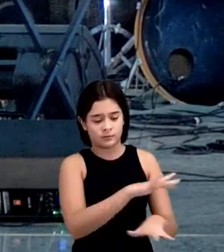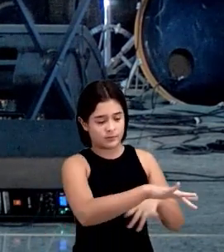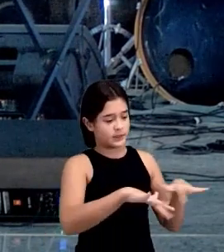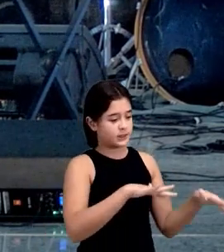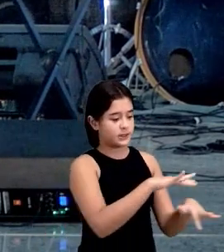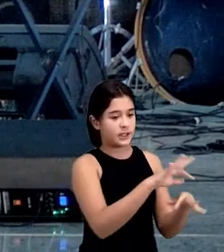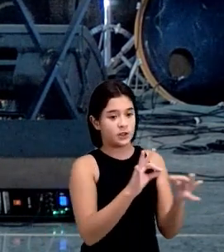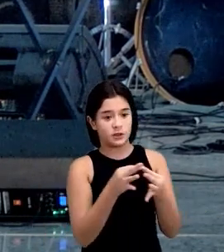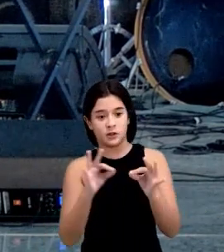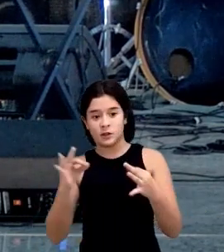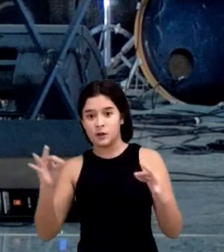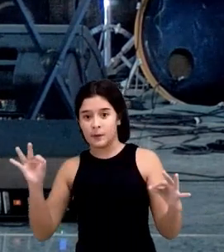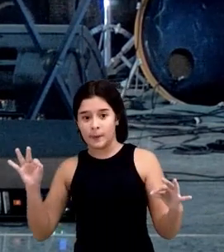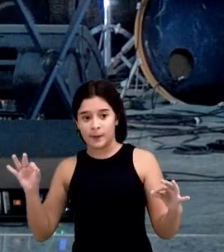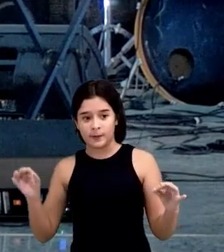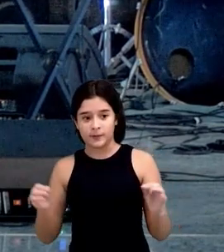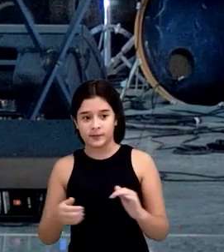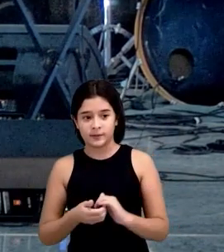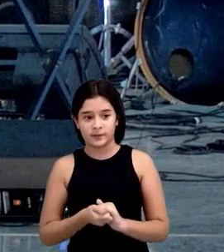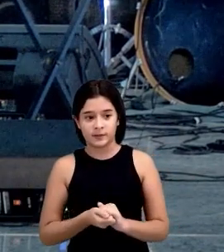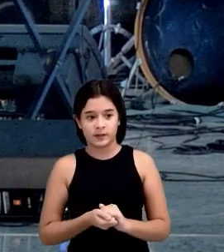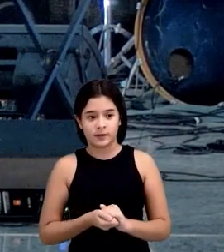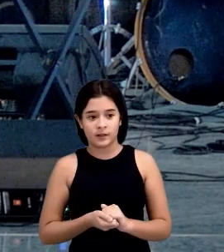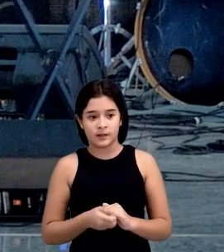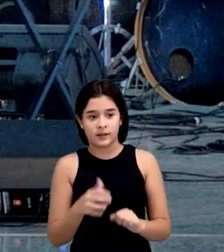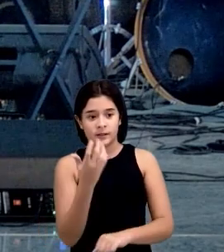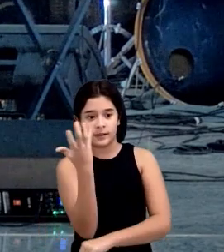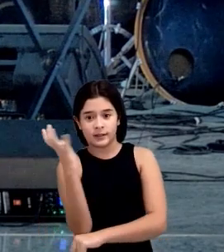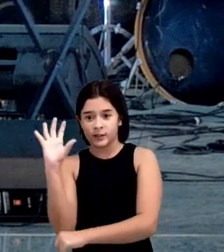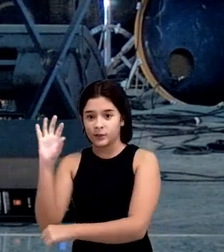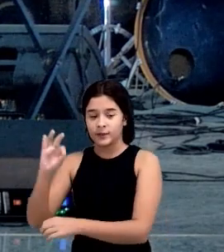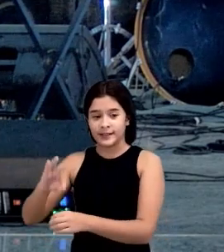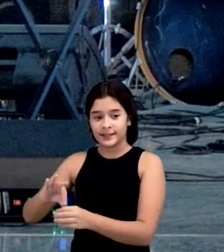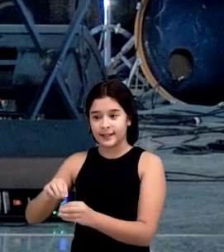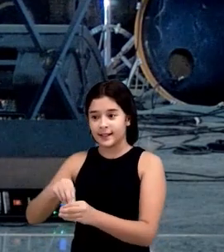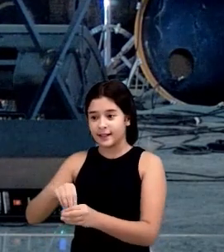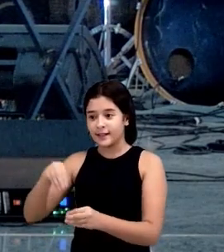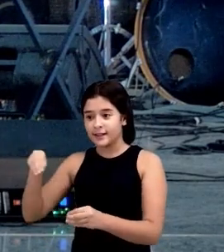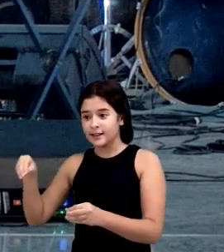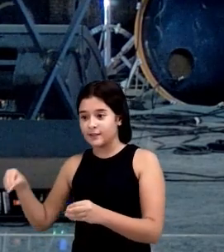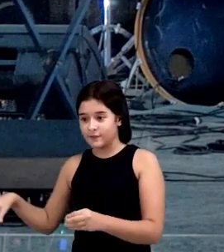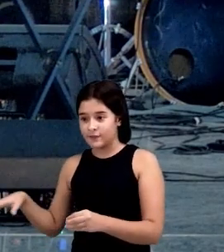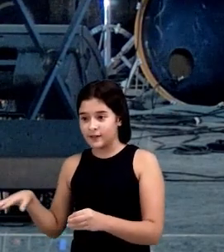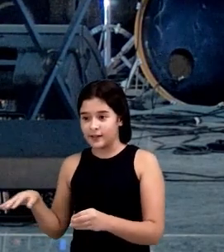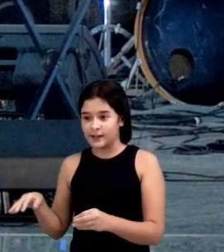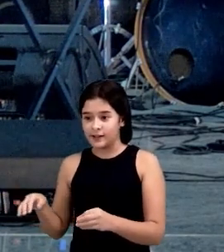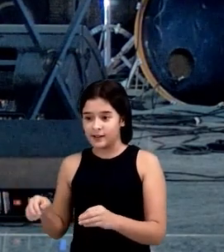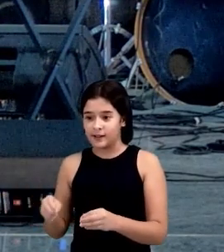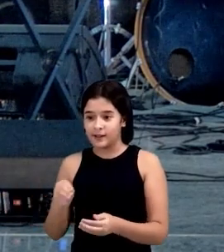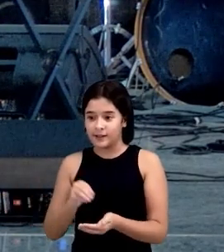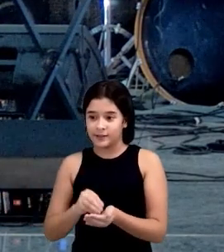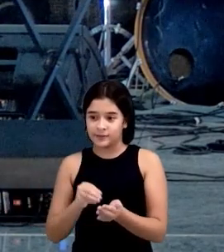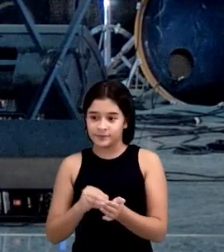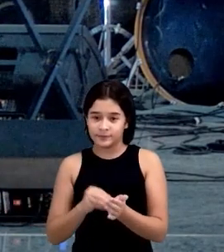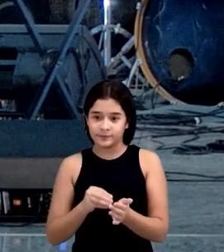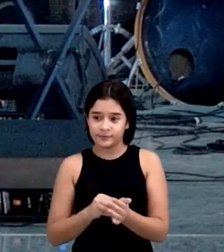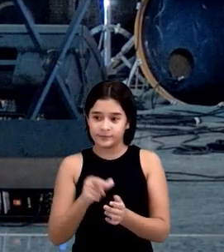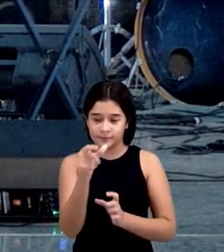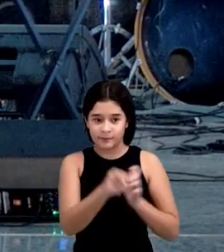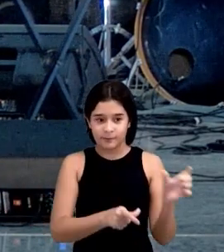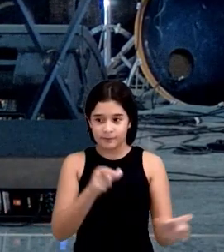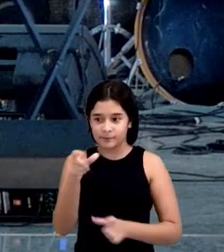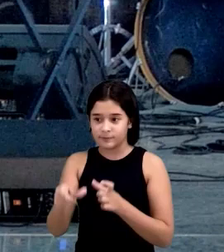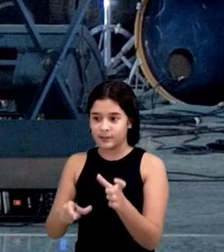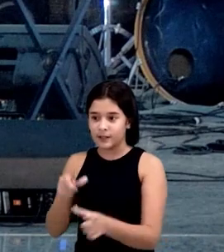presença humana para promover algo, ela é realmente, à noite, uma densidade incrível de trevas. Não